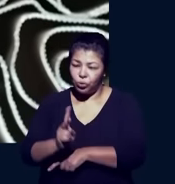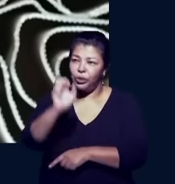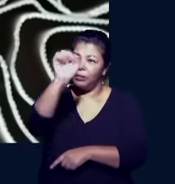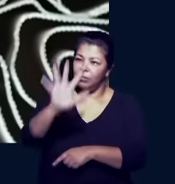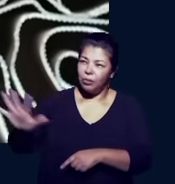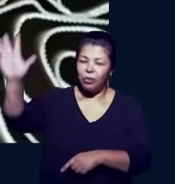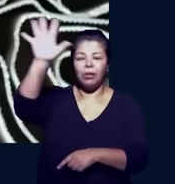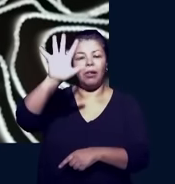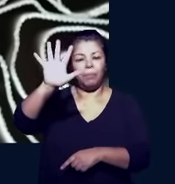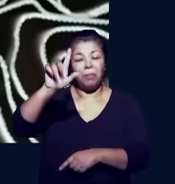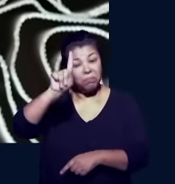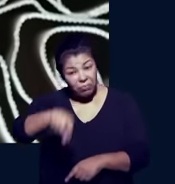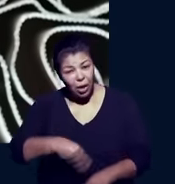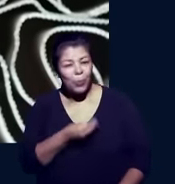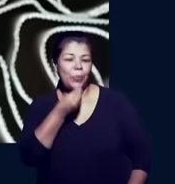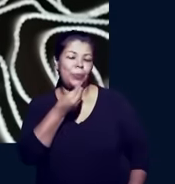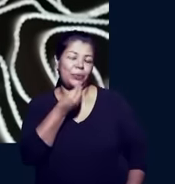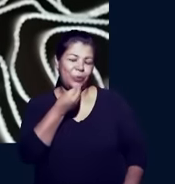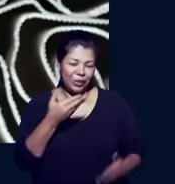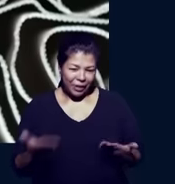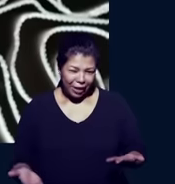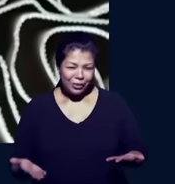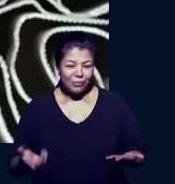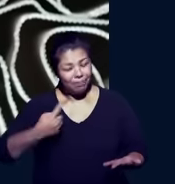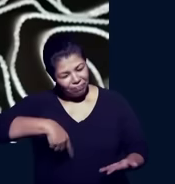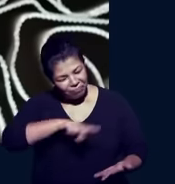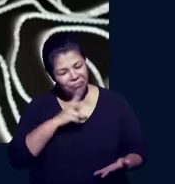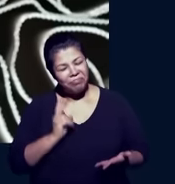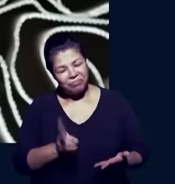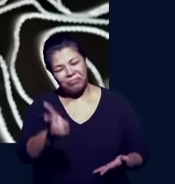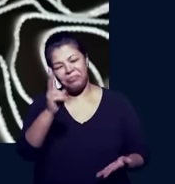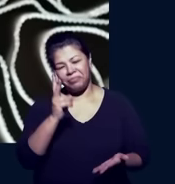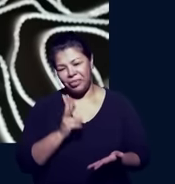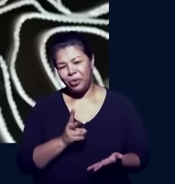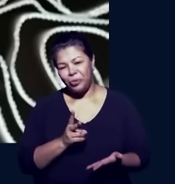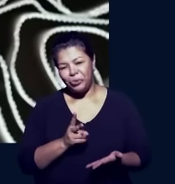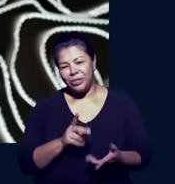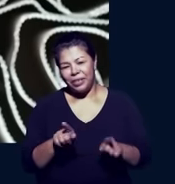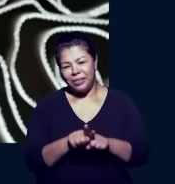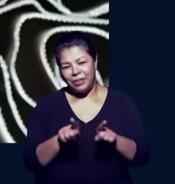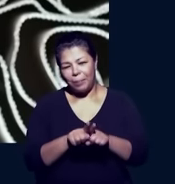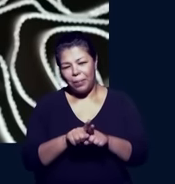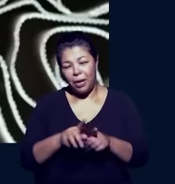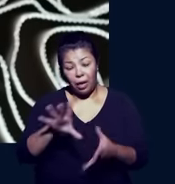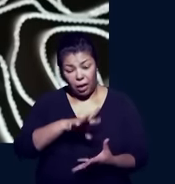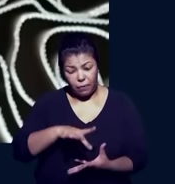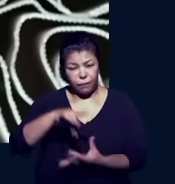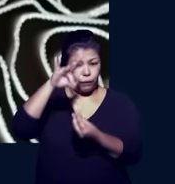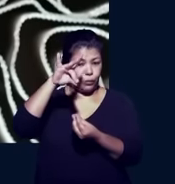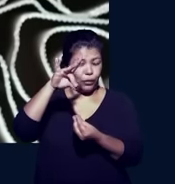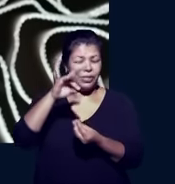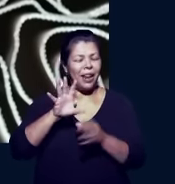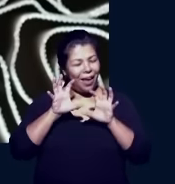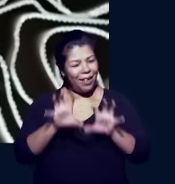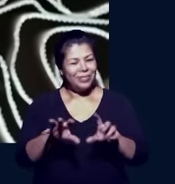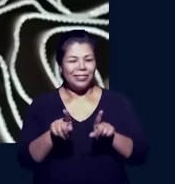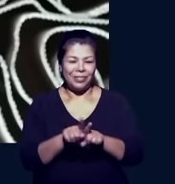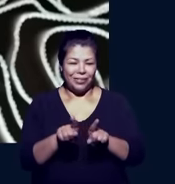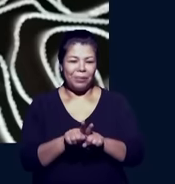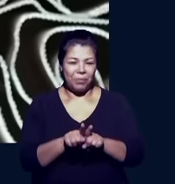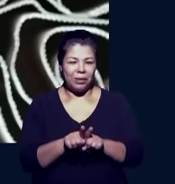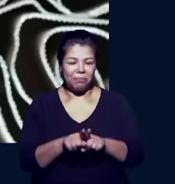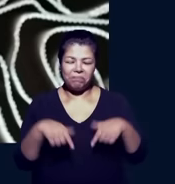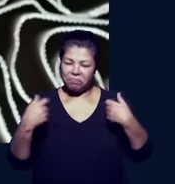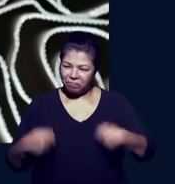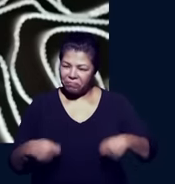privilégio então e a gente tem que manter boas relações com todo mundo democracia funcional estado de direito funcionando